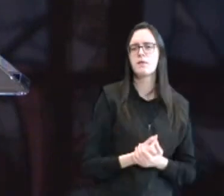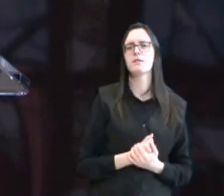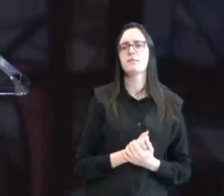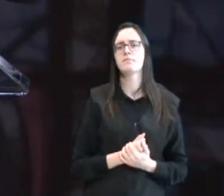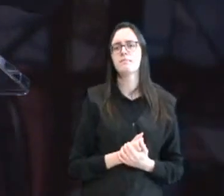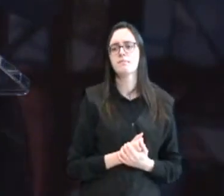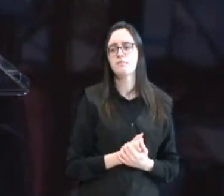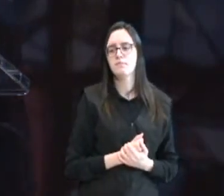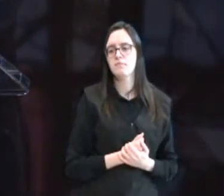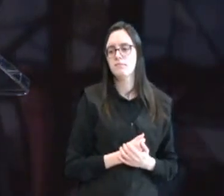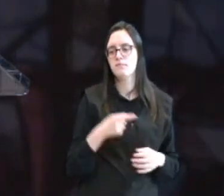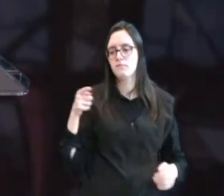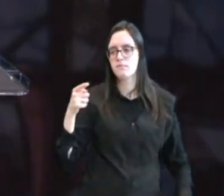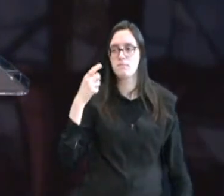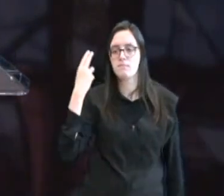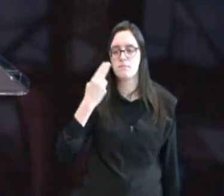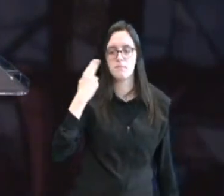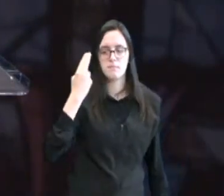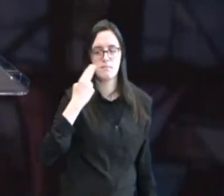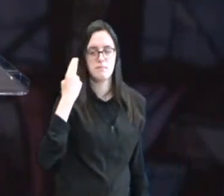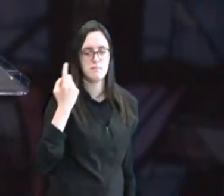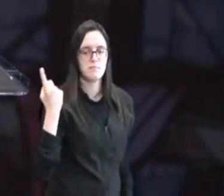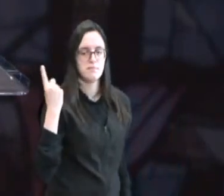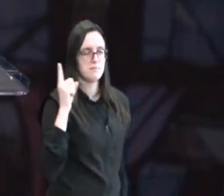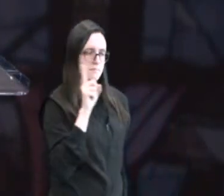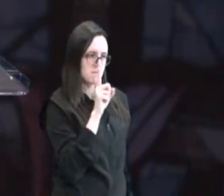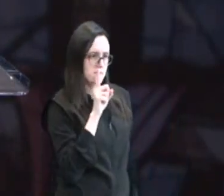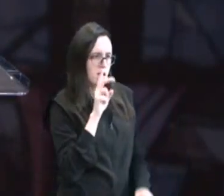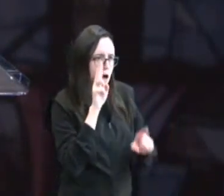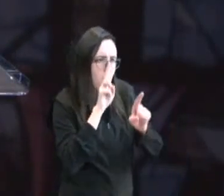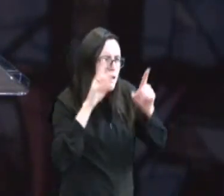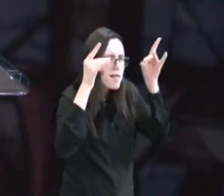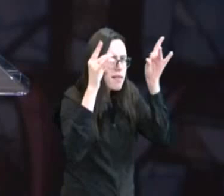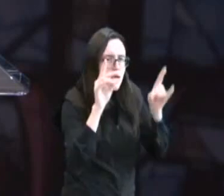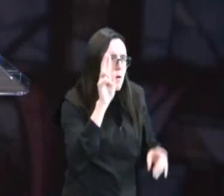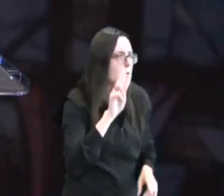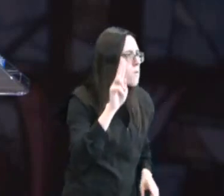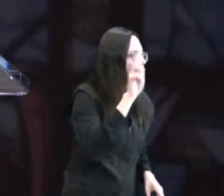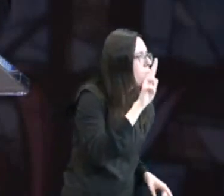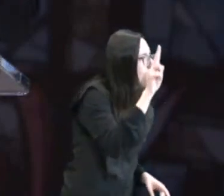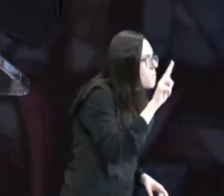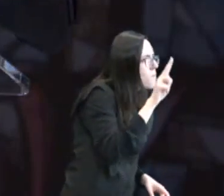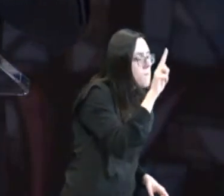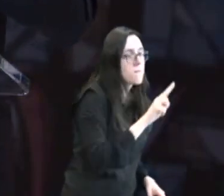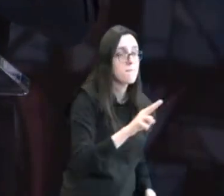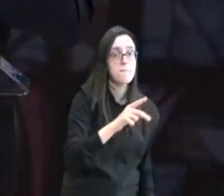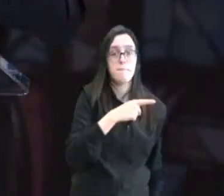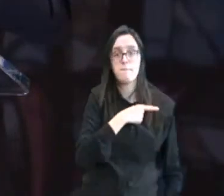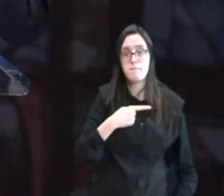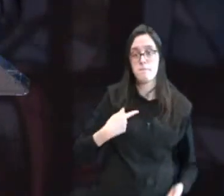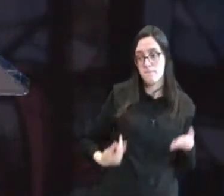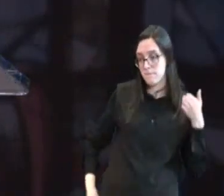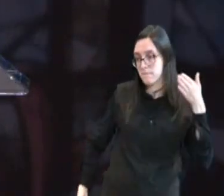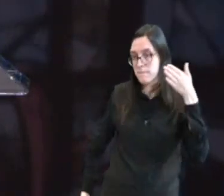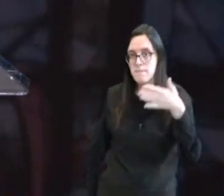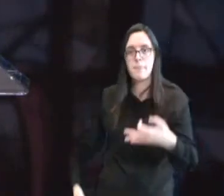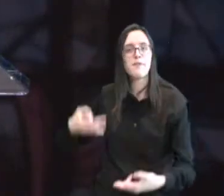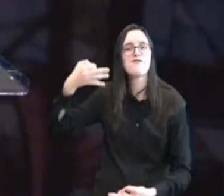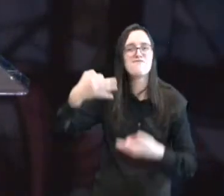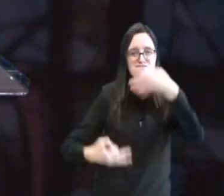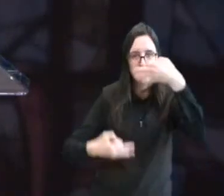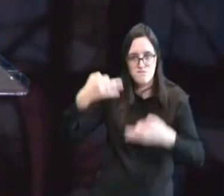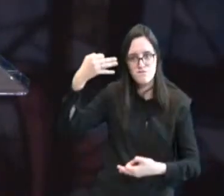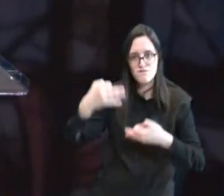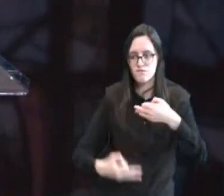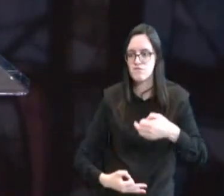aquele advogado usou. E toda vez que o pastor ia para uma audiência, era